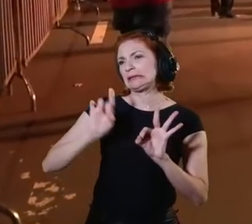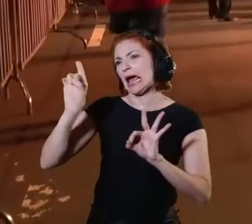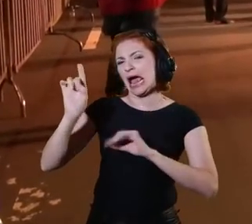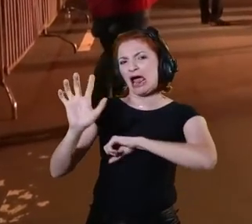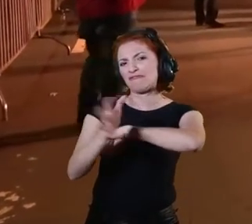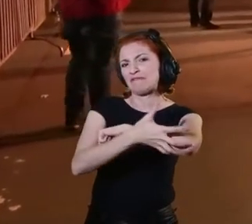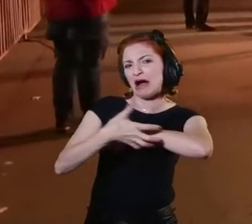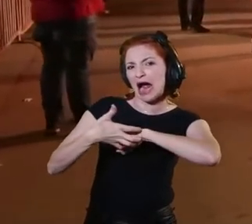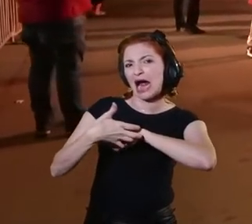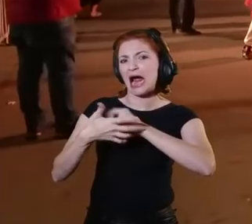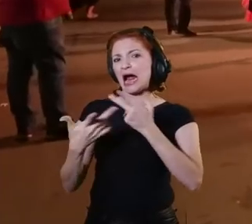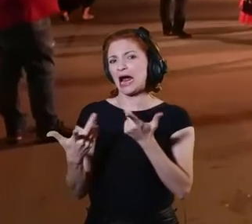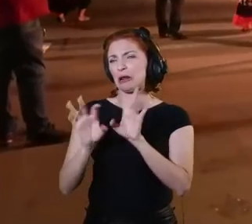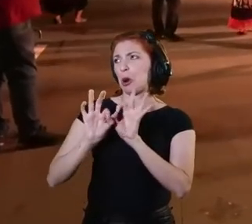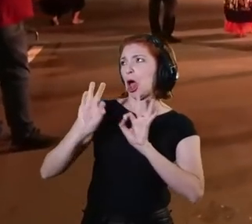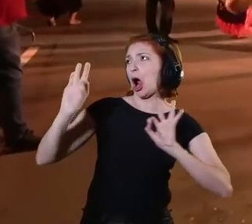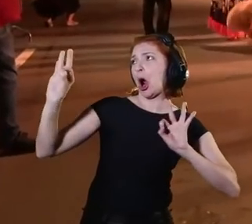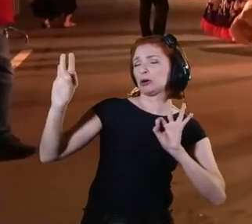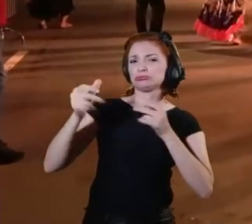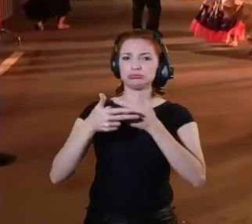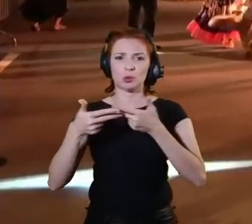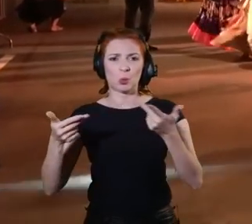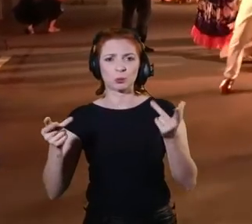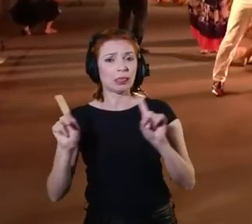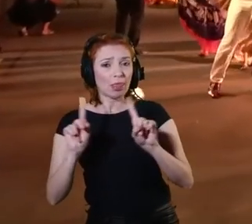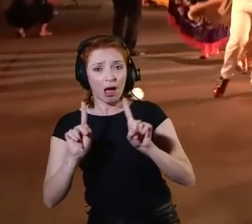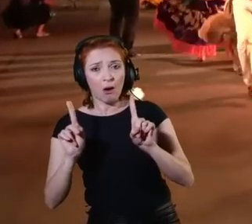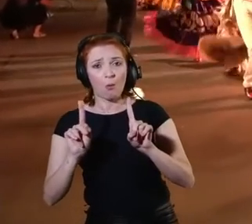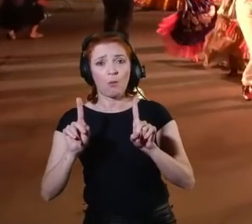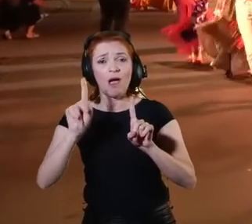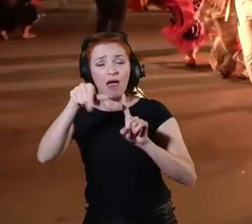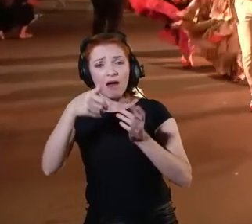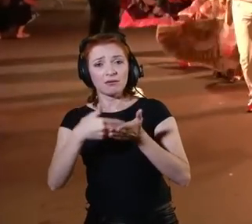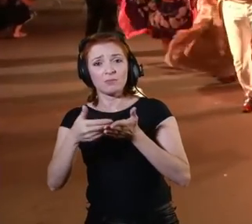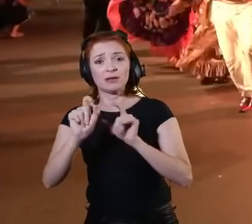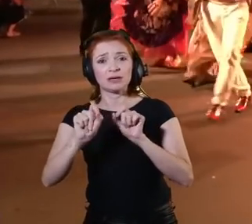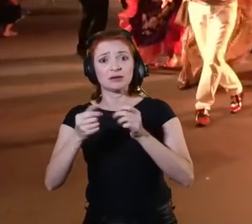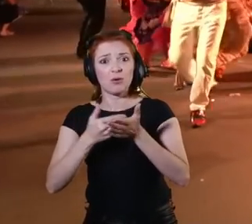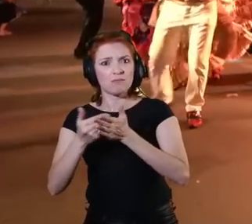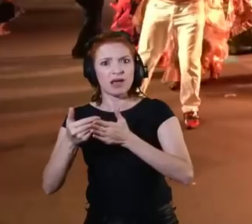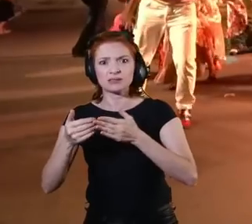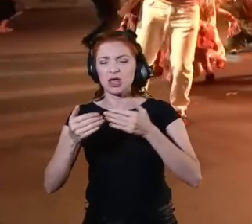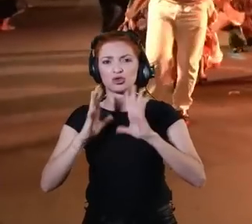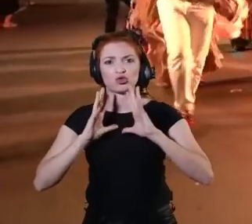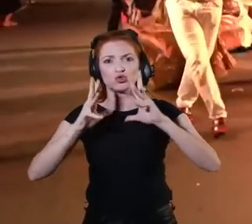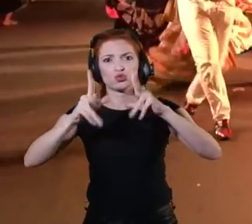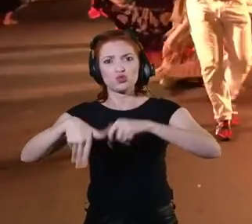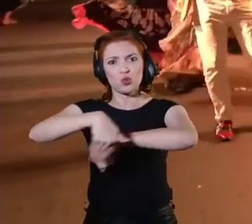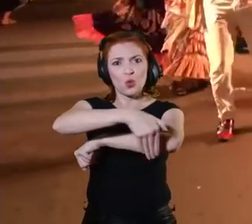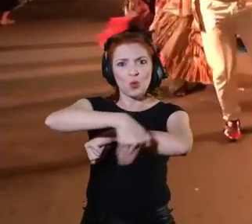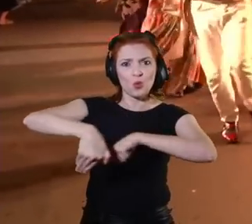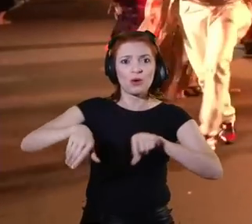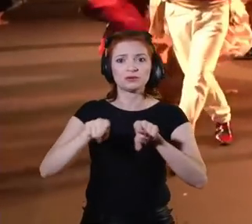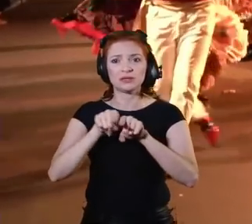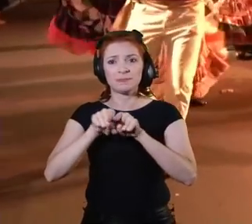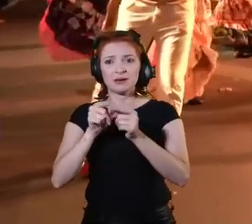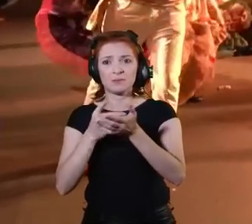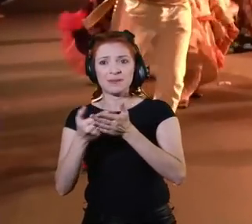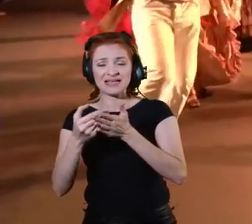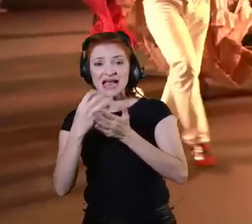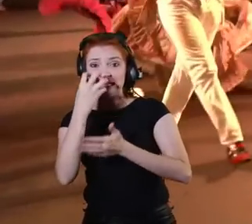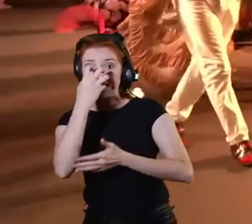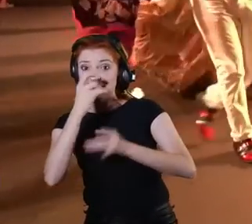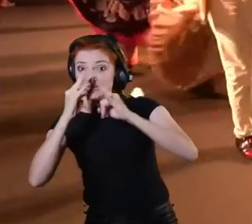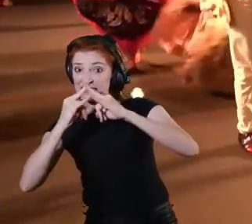morros, né, de cidades distantes ou grandes centros. Começa a tomar conta das ruas. A questão do circo, o